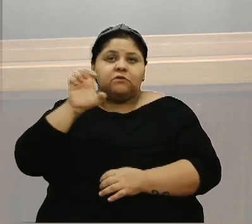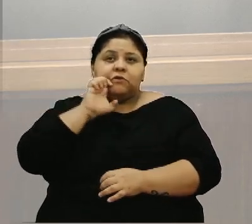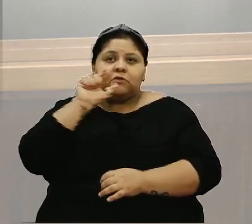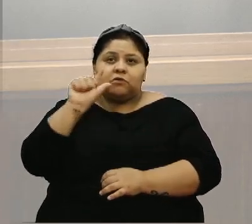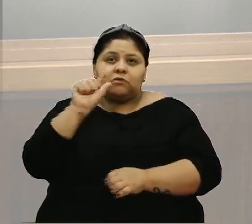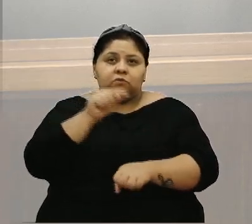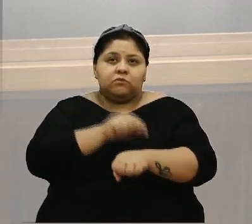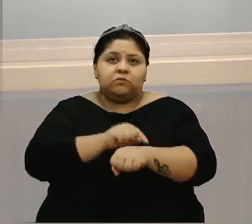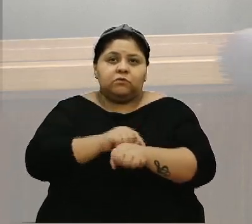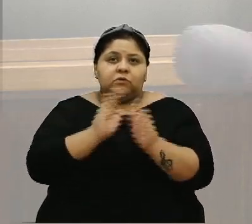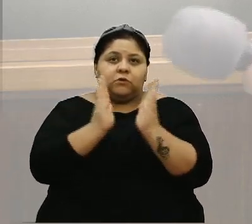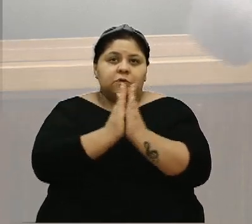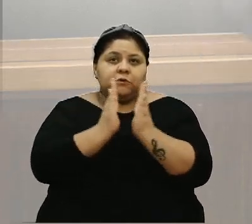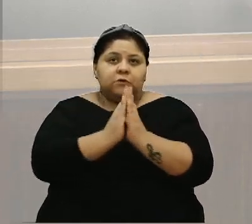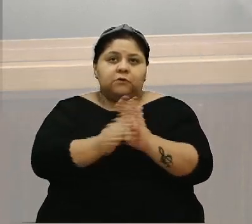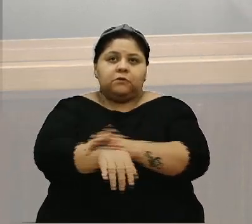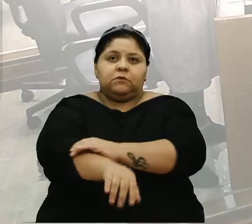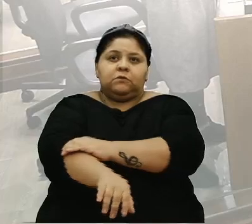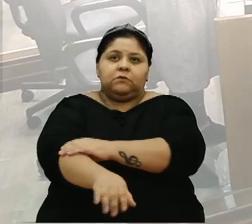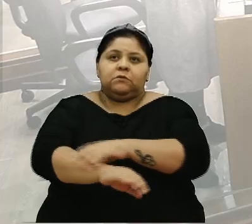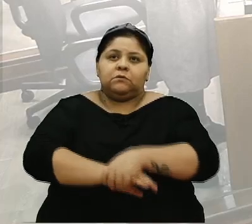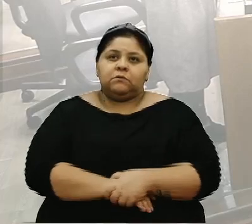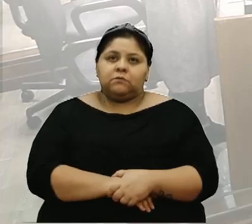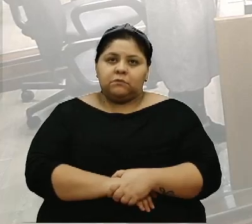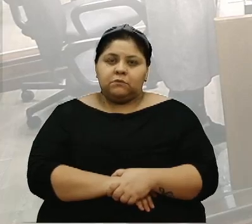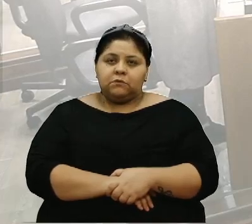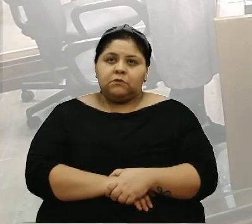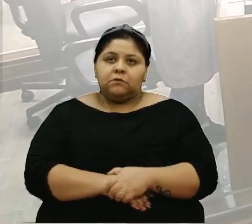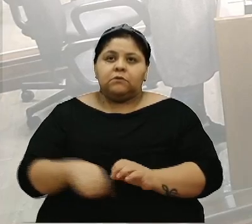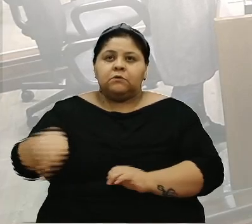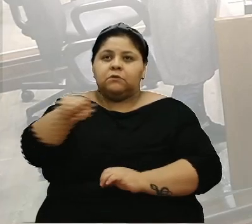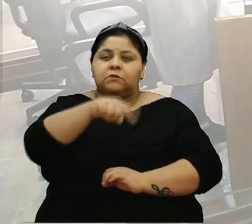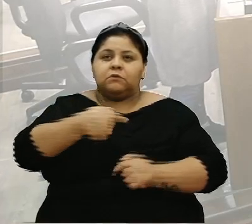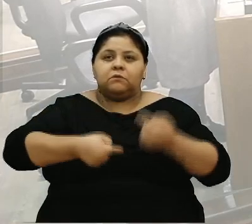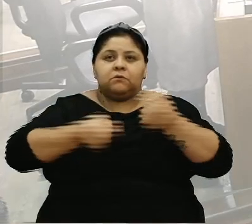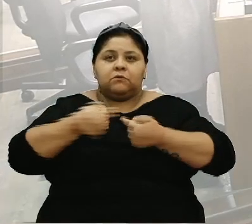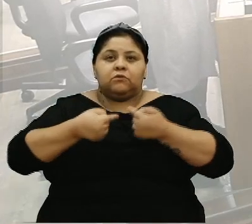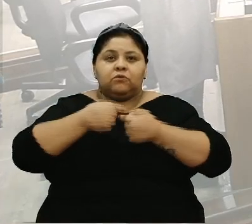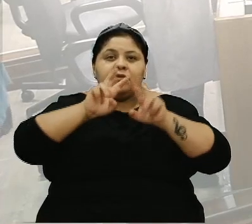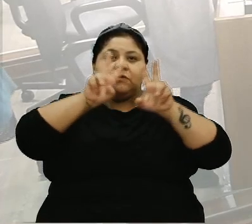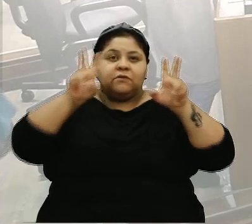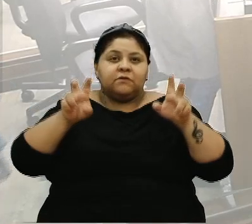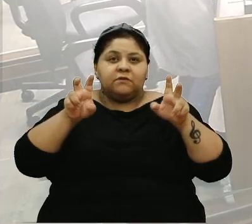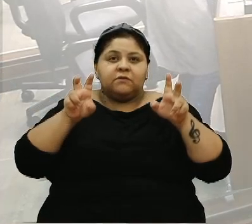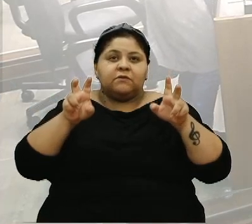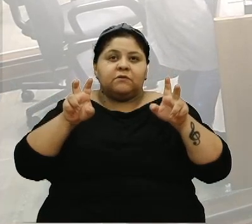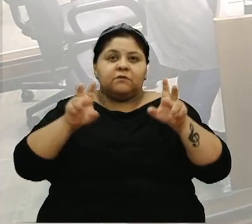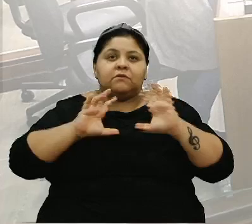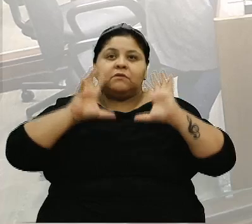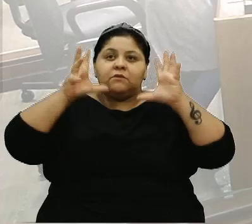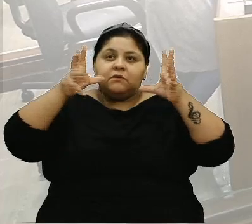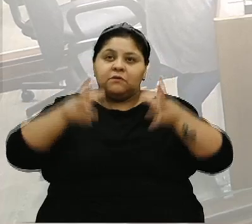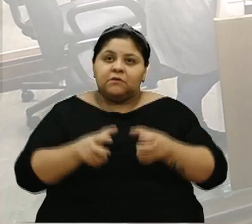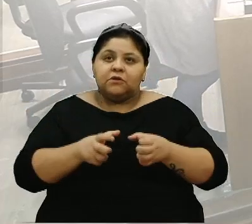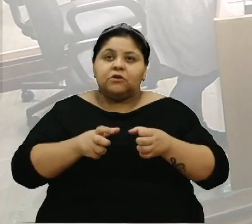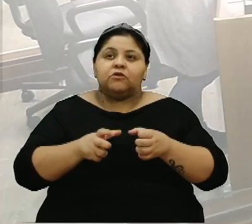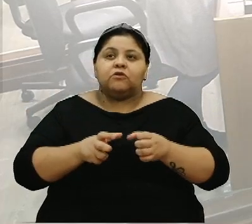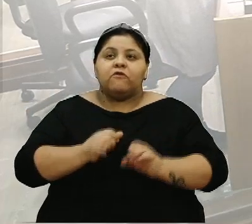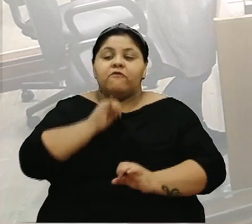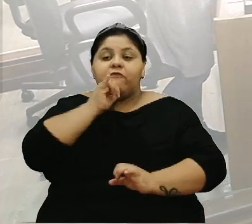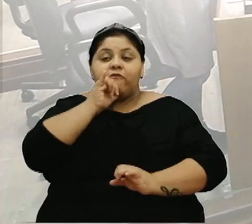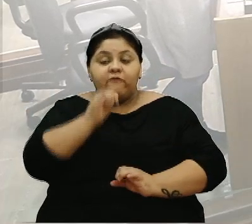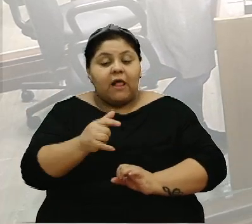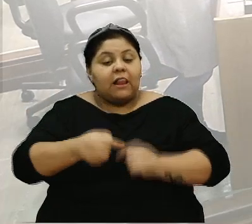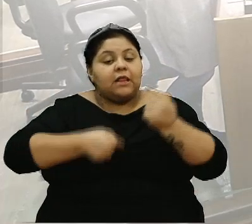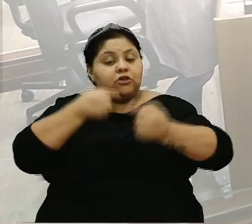de ordem, presidente. Pois não, vereador Nós Rafael. estamos discutindo um tema que a gente, todos os santos dias, a gente está